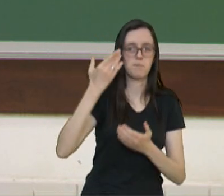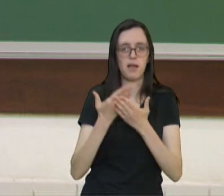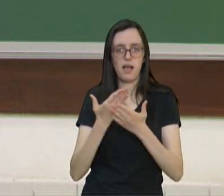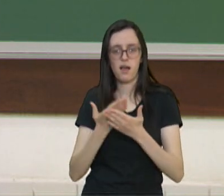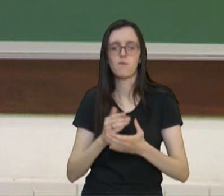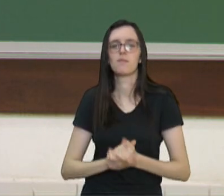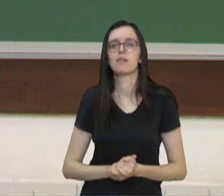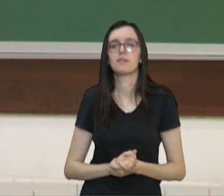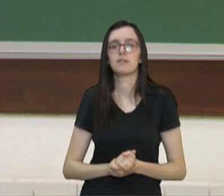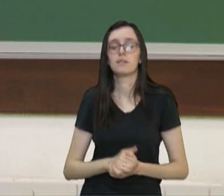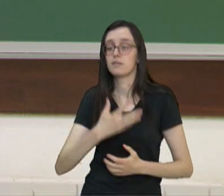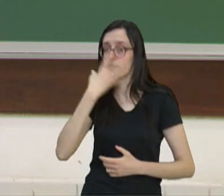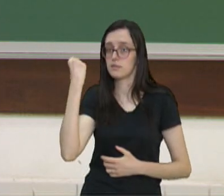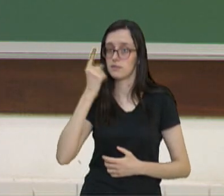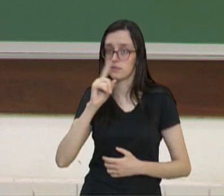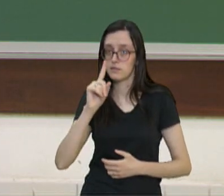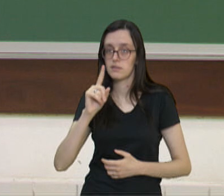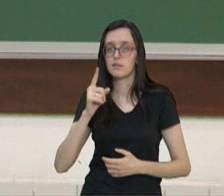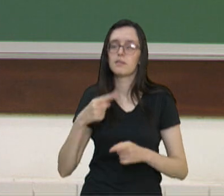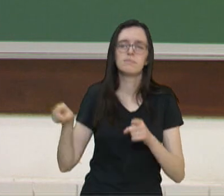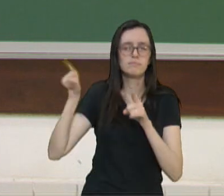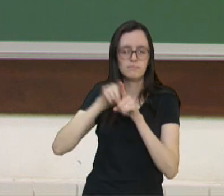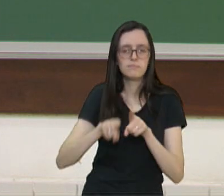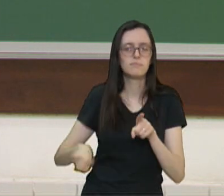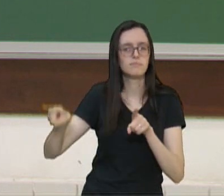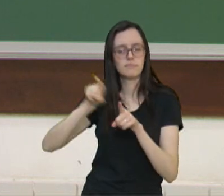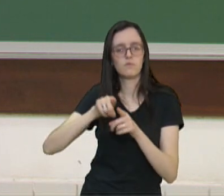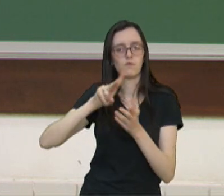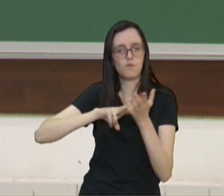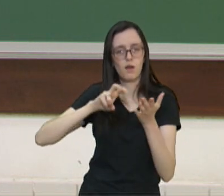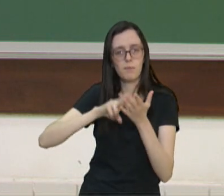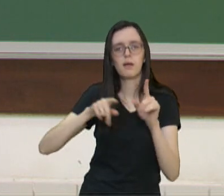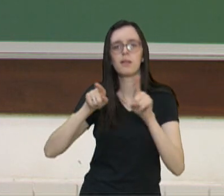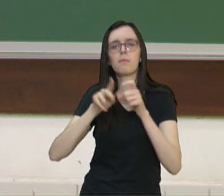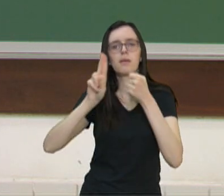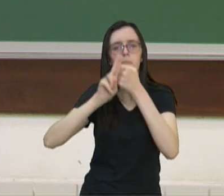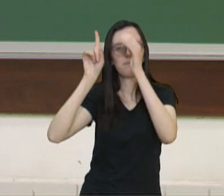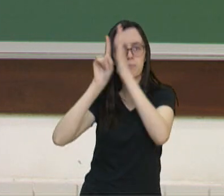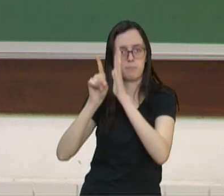aula. Não esqueçam de relembrar vocabulário, relembrar os pronomes